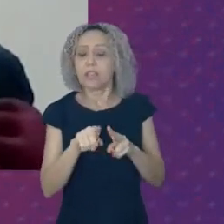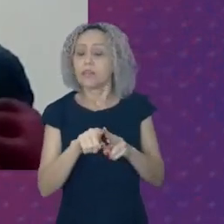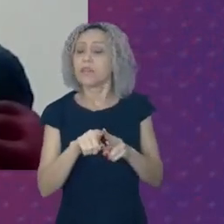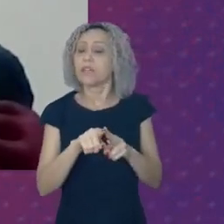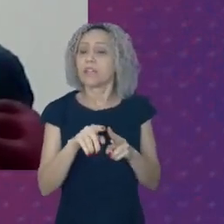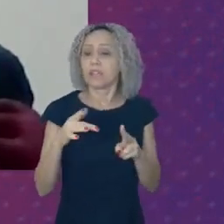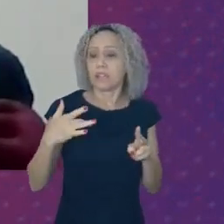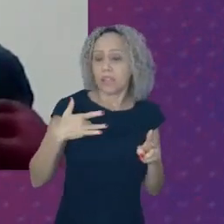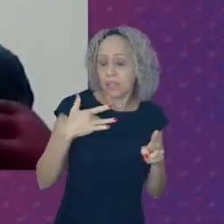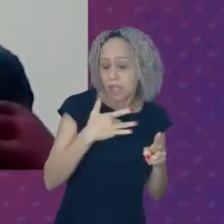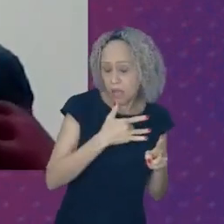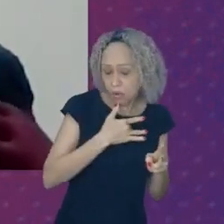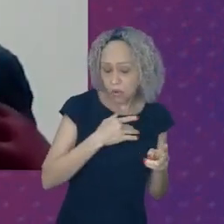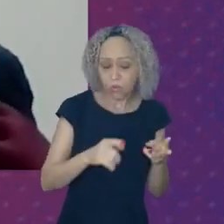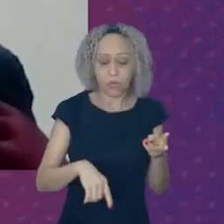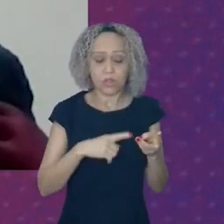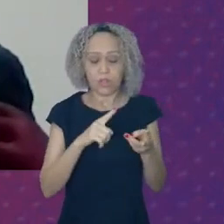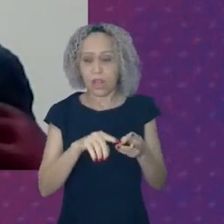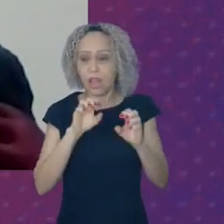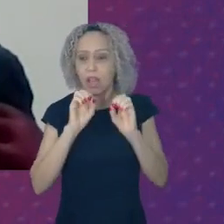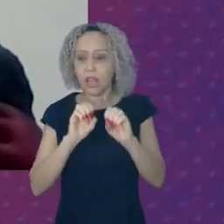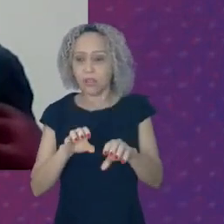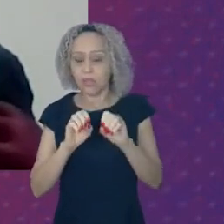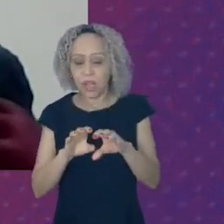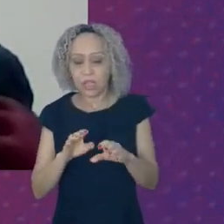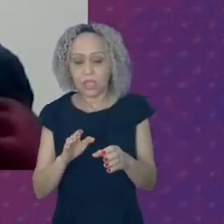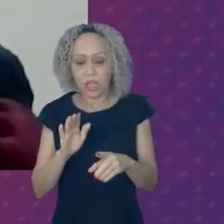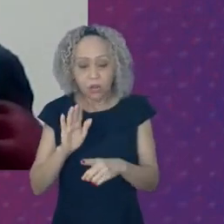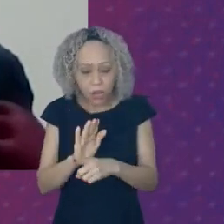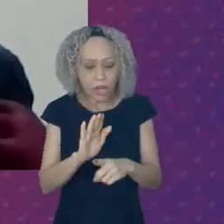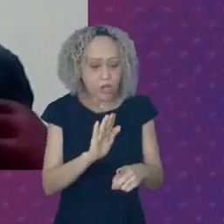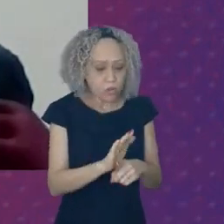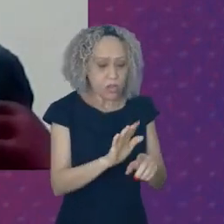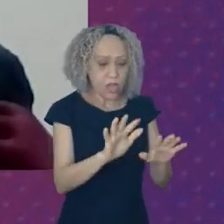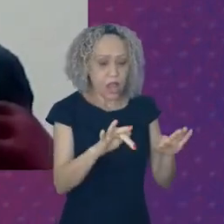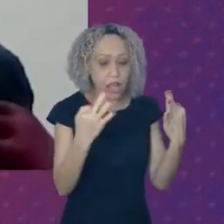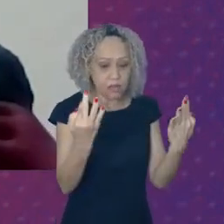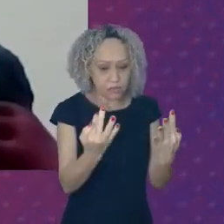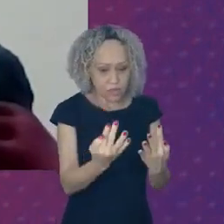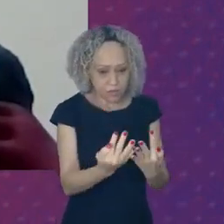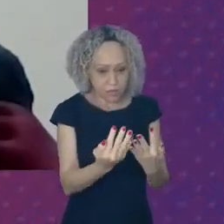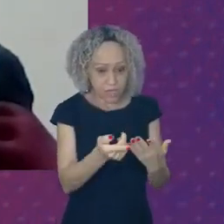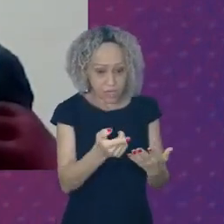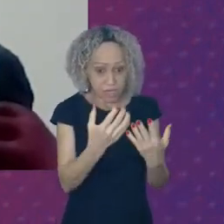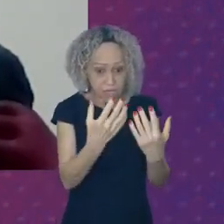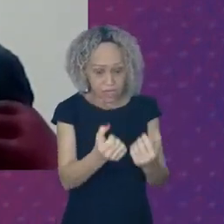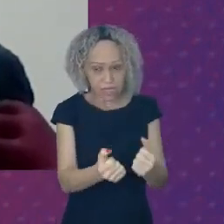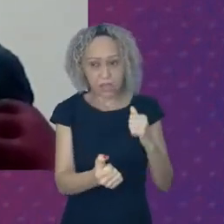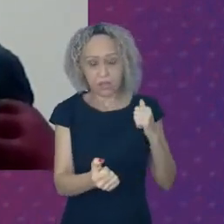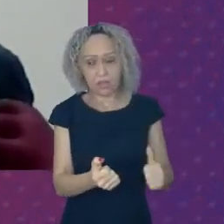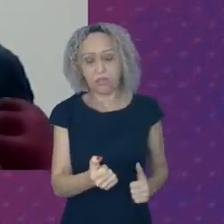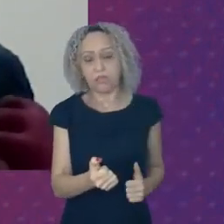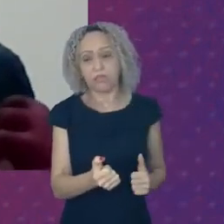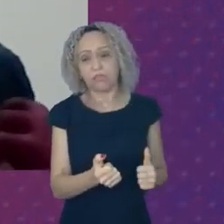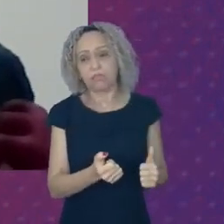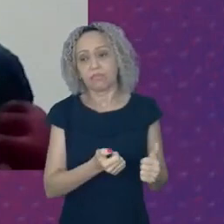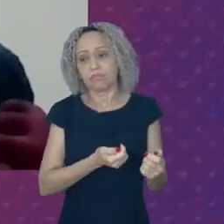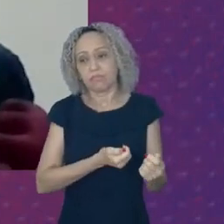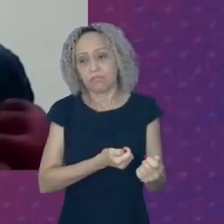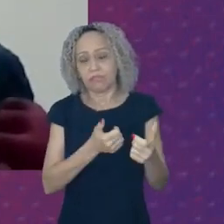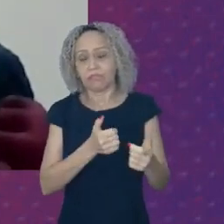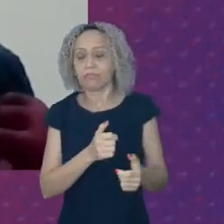educação, a todos os beneficiários do programa Bolsa Família, porque ele veio trazendo algumas condicionalidades no que